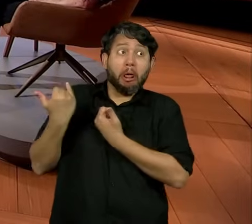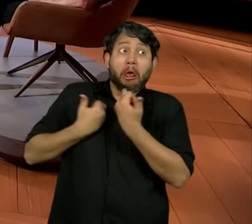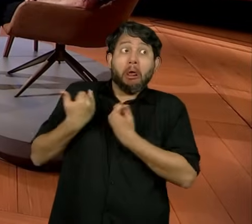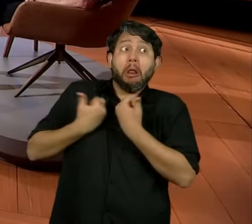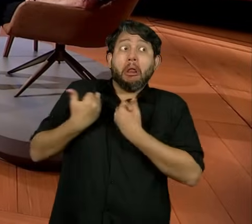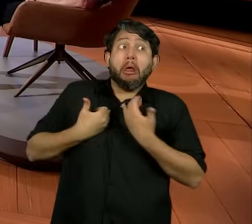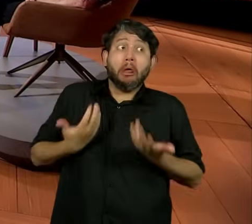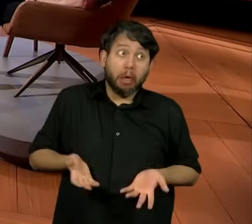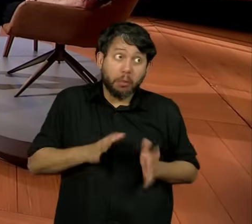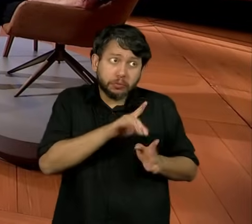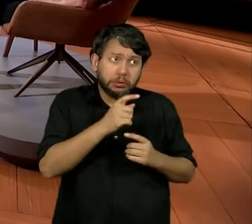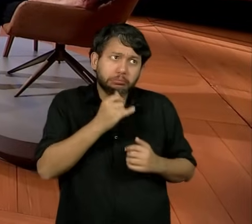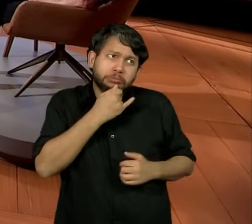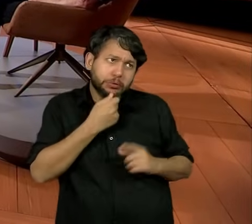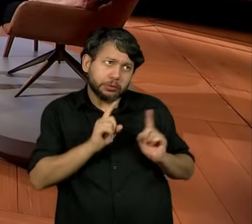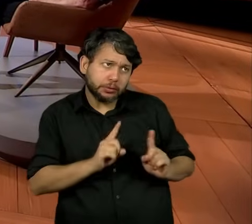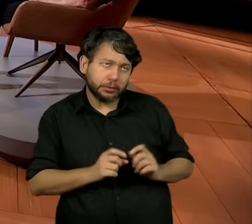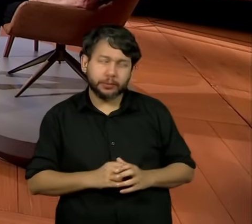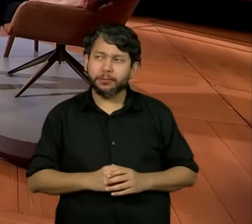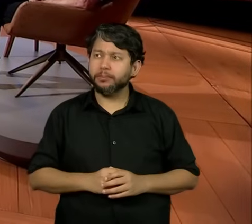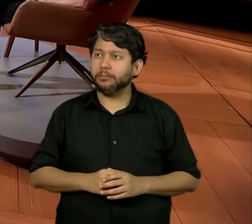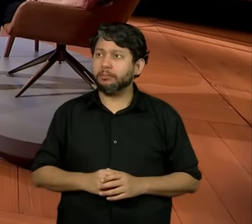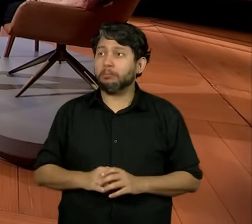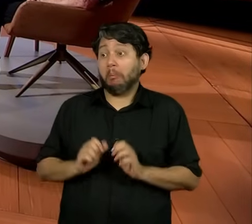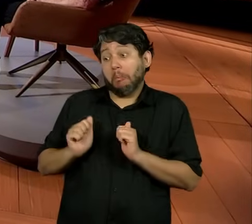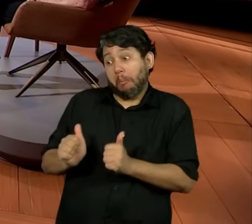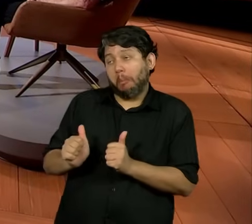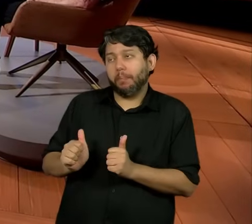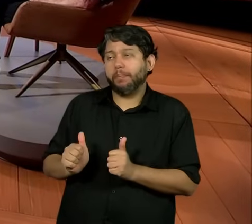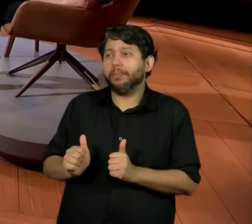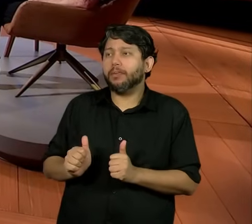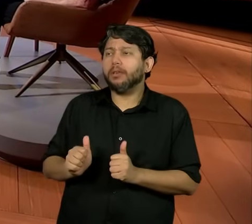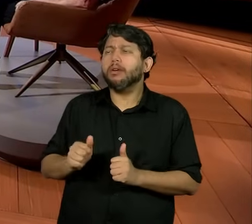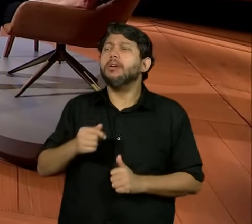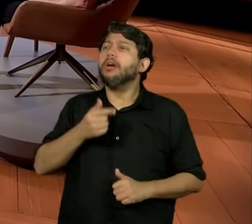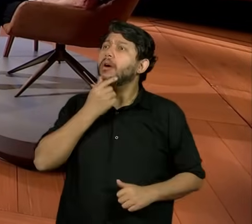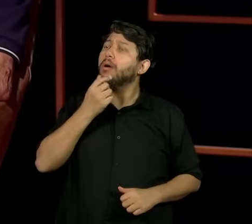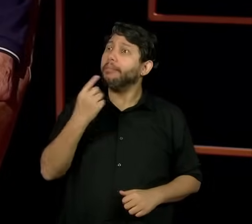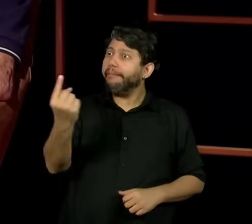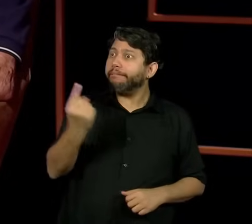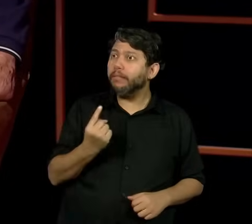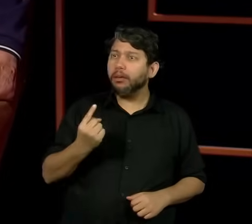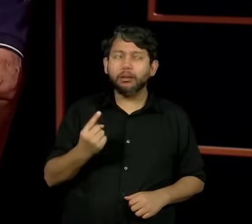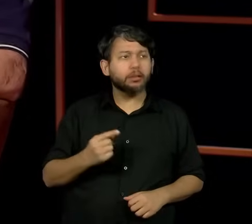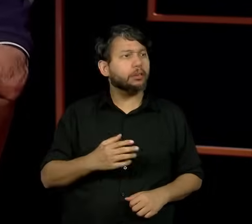Avancini me chamou na sala dele, amanhã você tem 20 cenas. Poxa. Pô, agora...